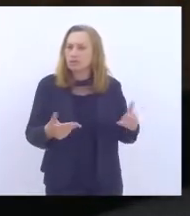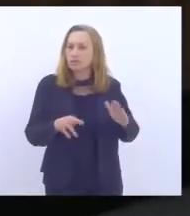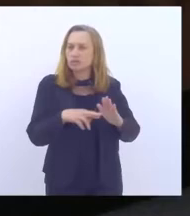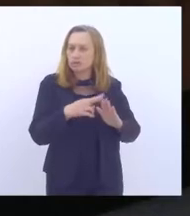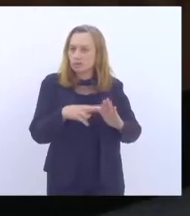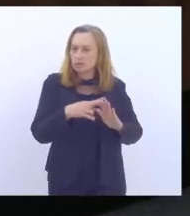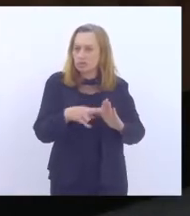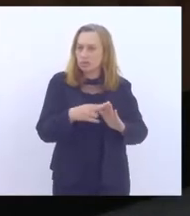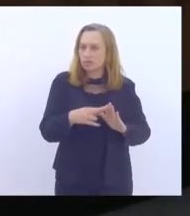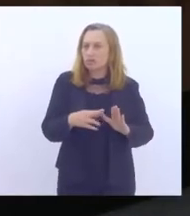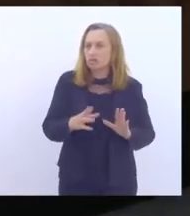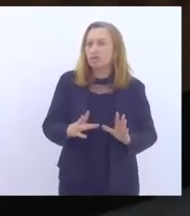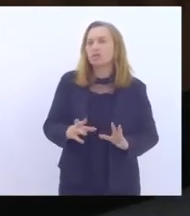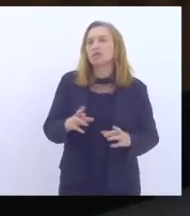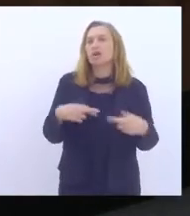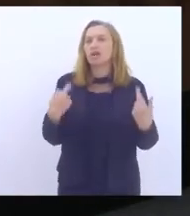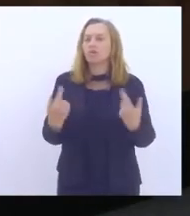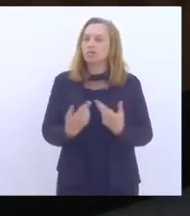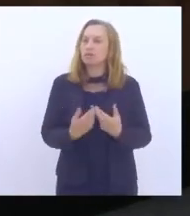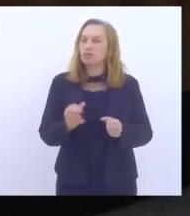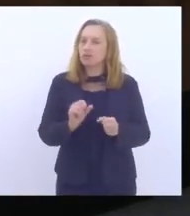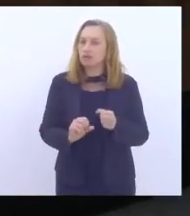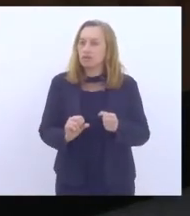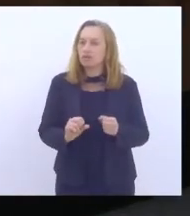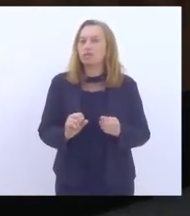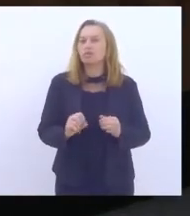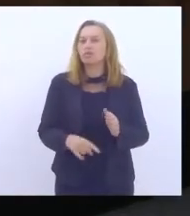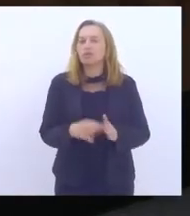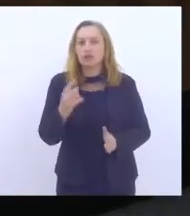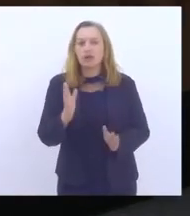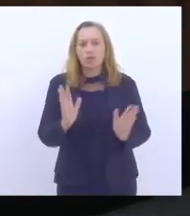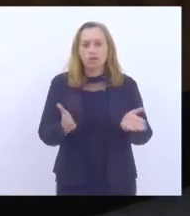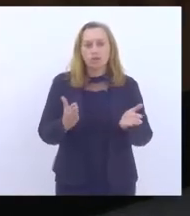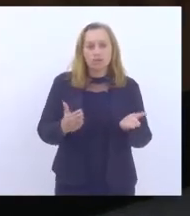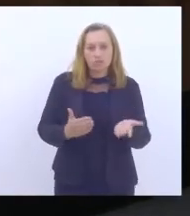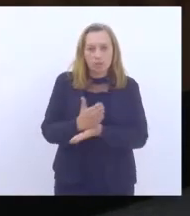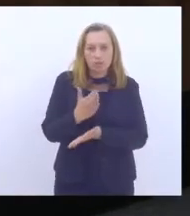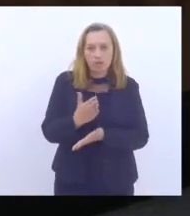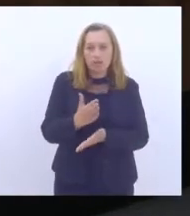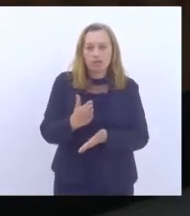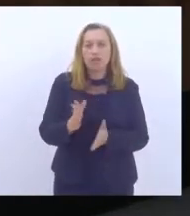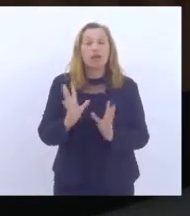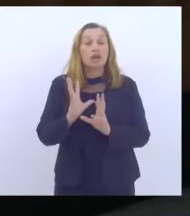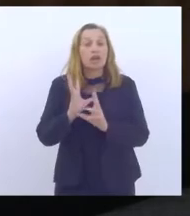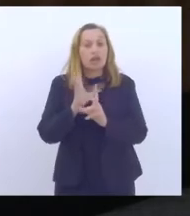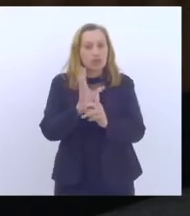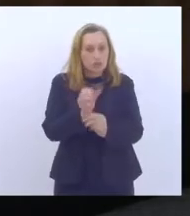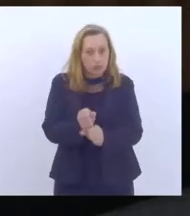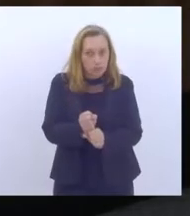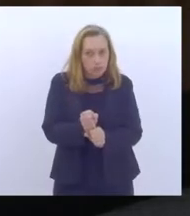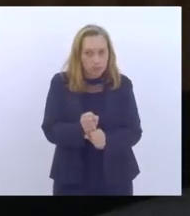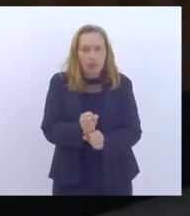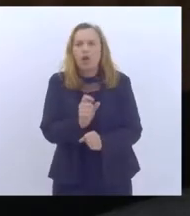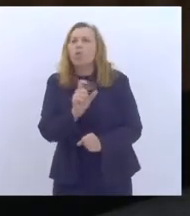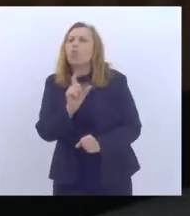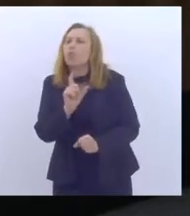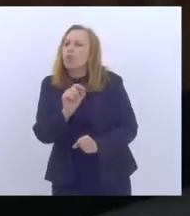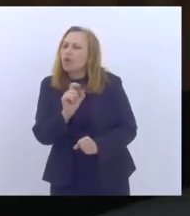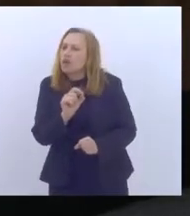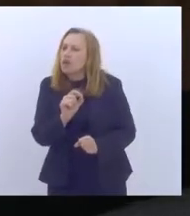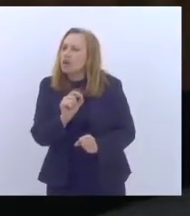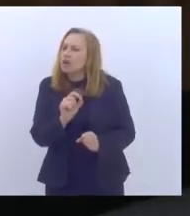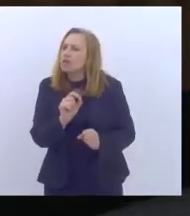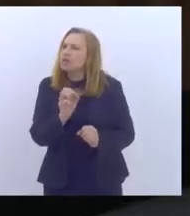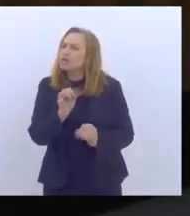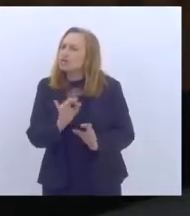tomou uma delas foi esse projeto de lei hoje aprovado e resumidamente o que que diz esse